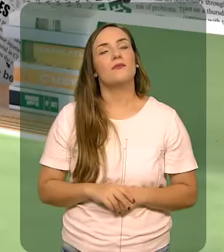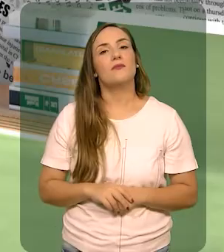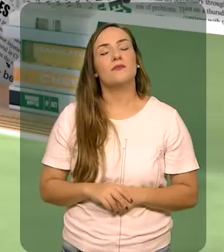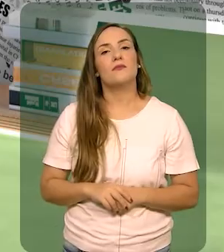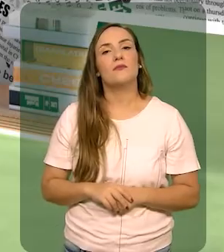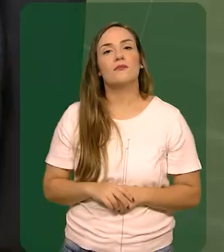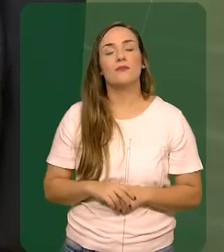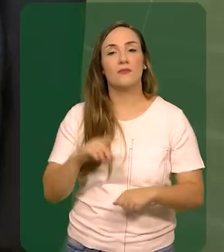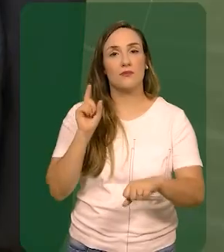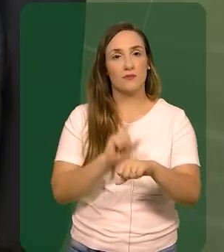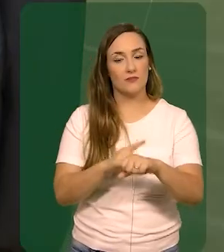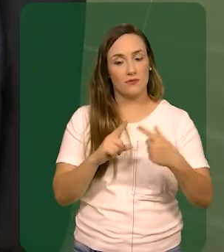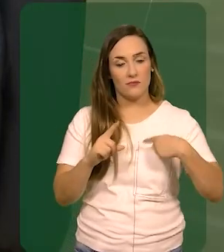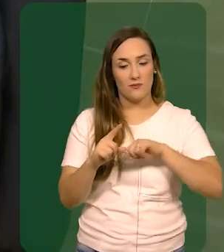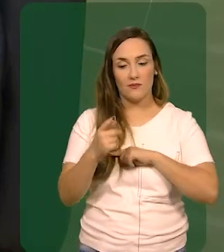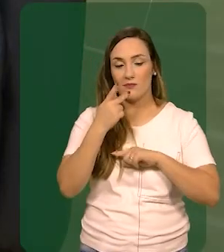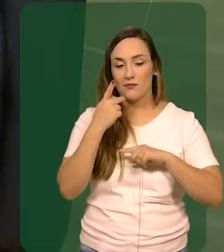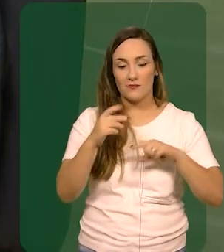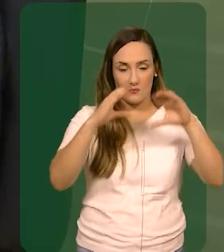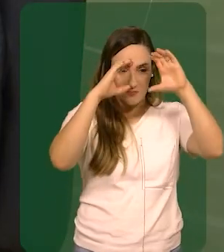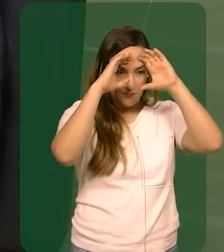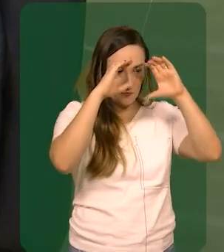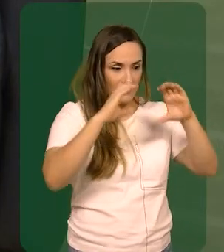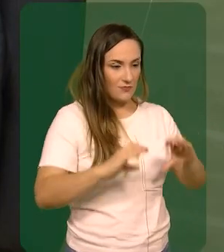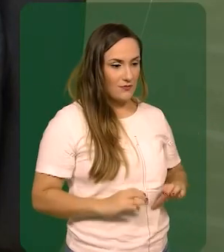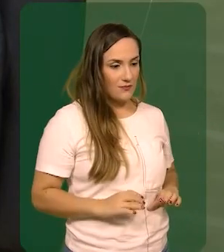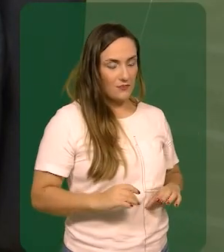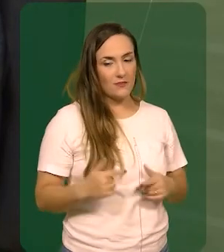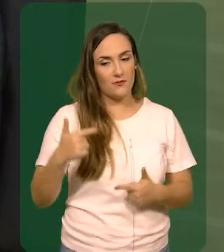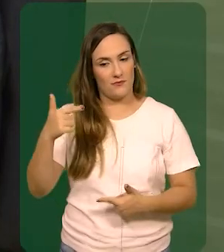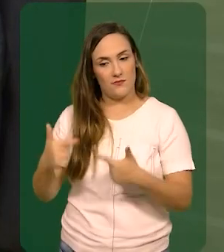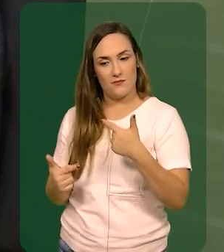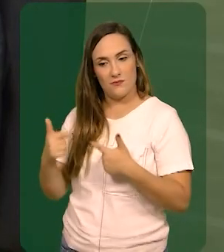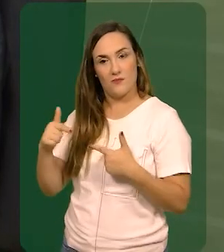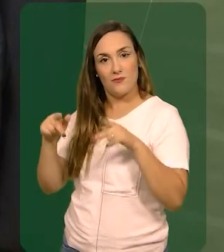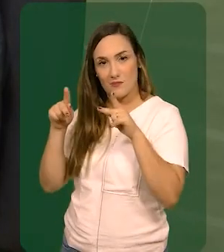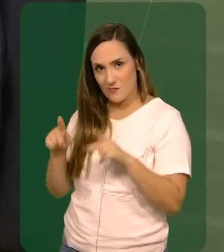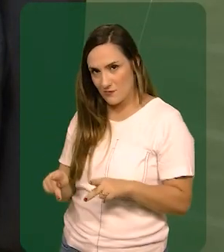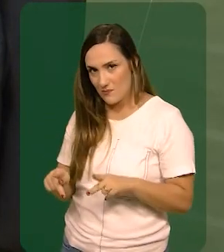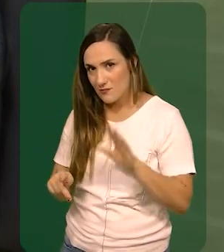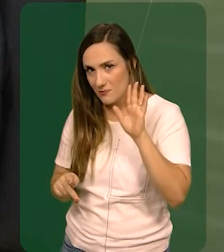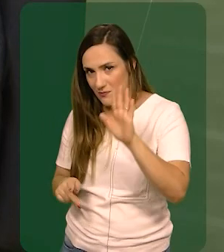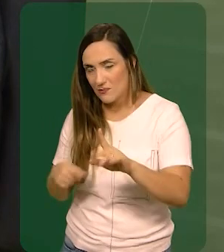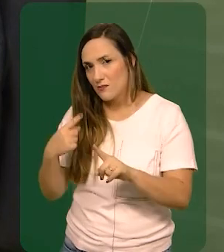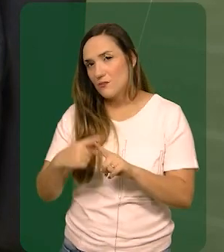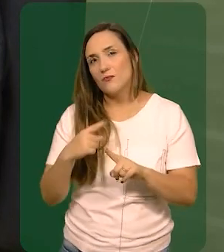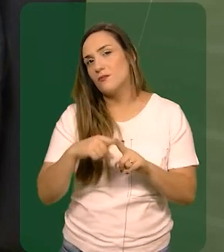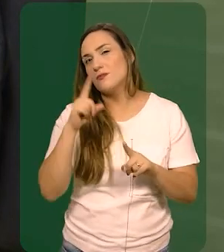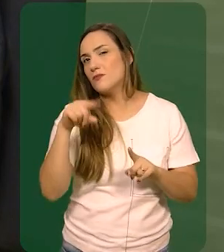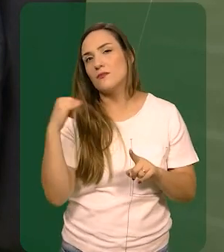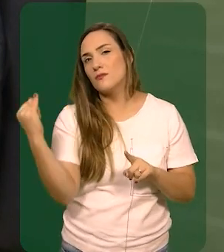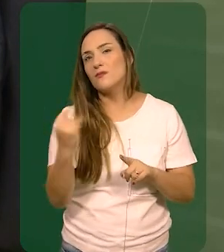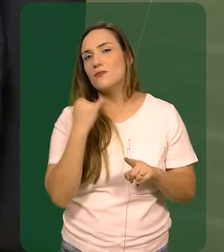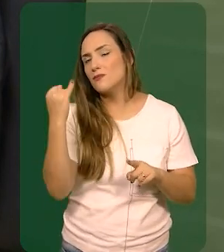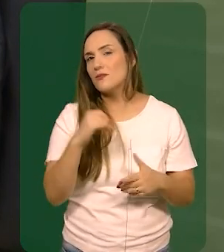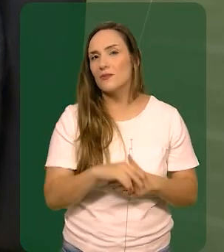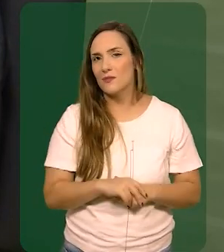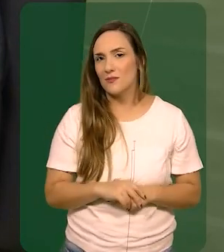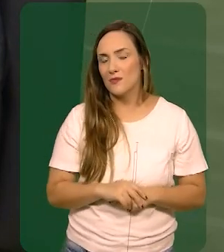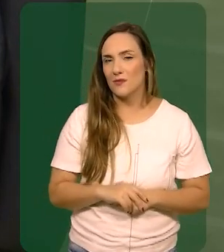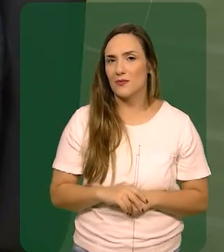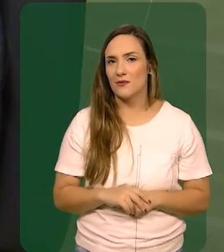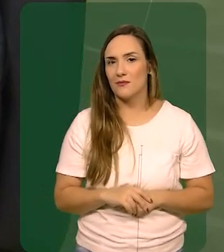nosso. Maicon, e quando a gente fala em cidadania e em políticas públicas, por que é